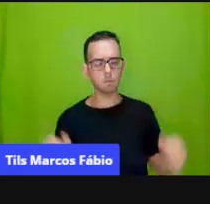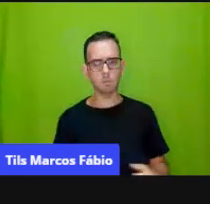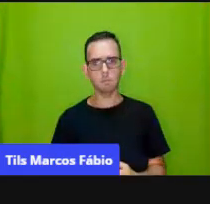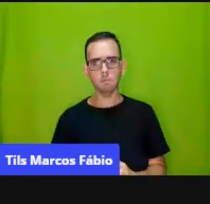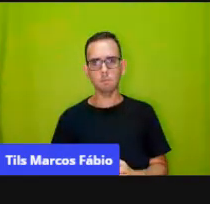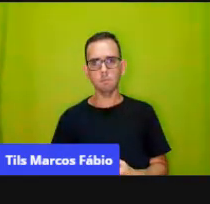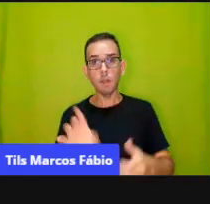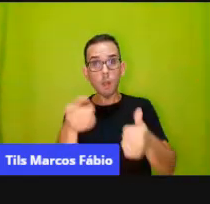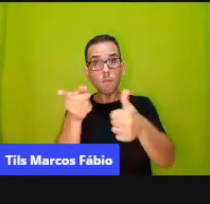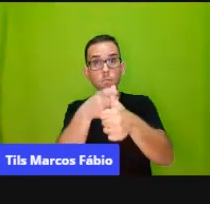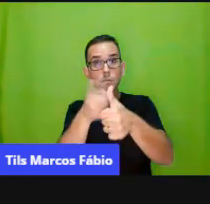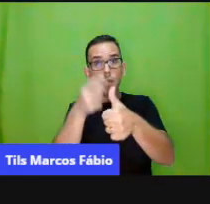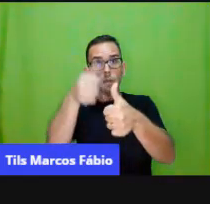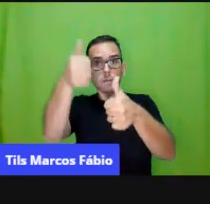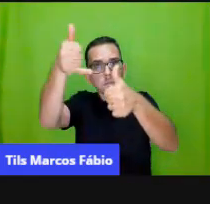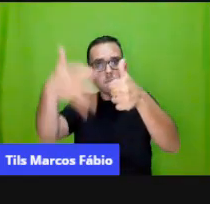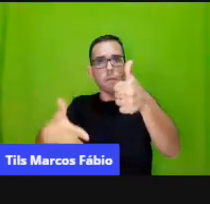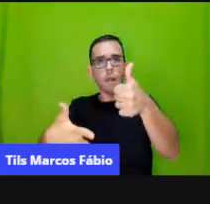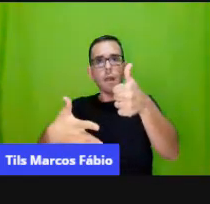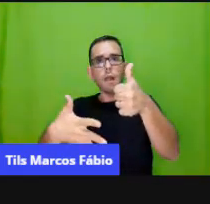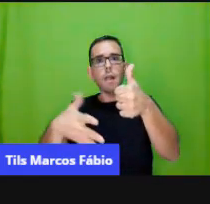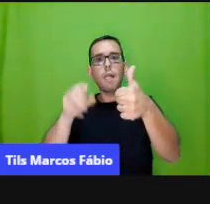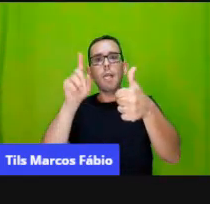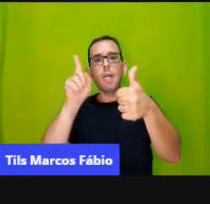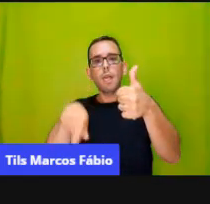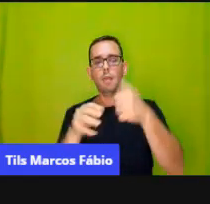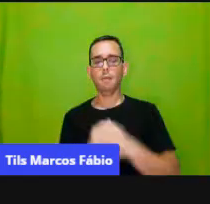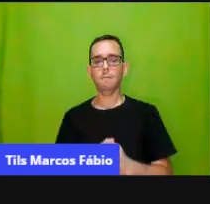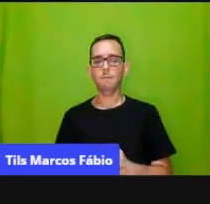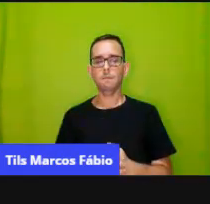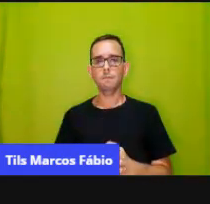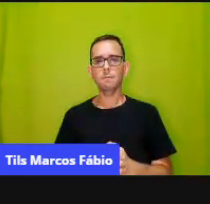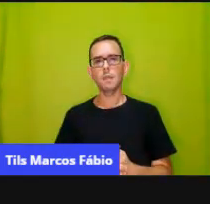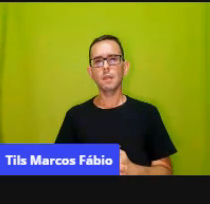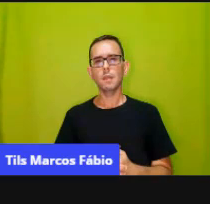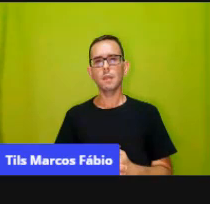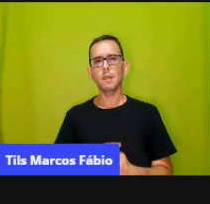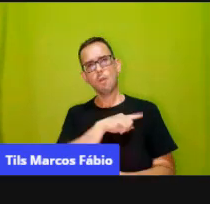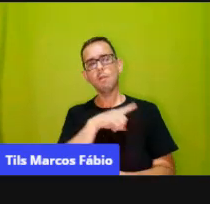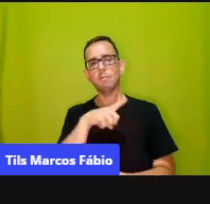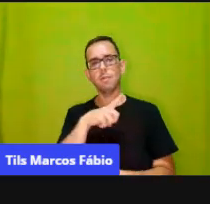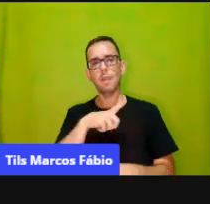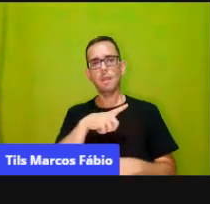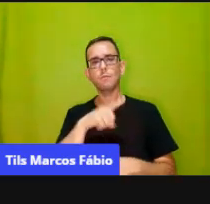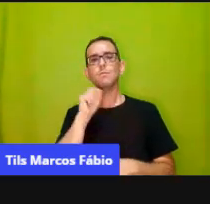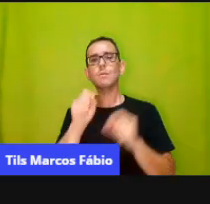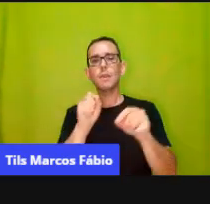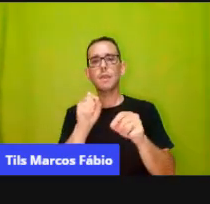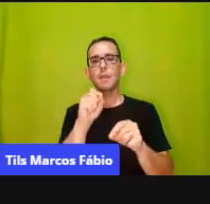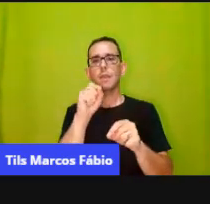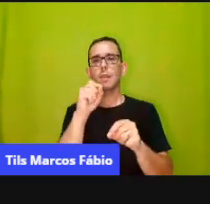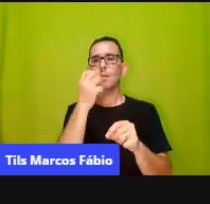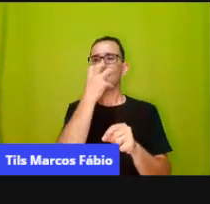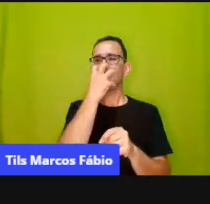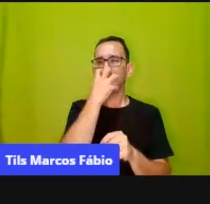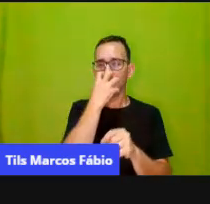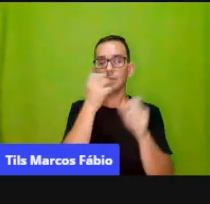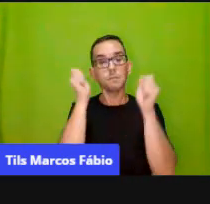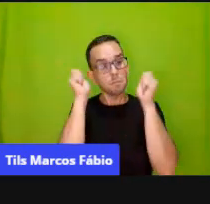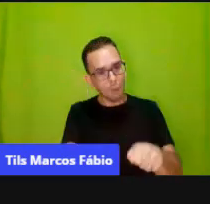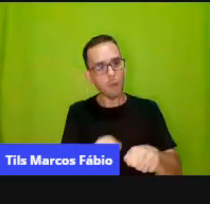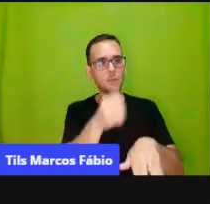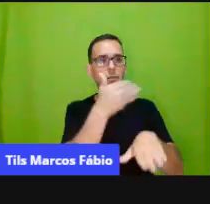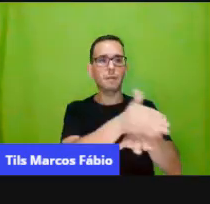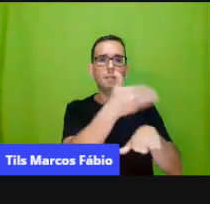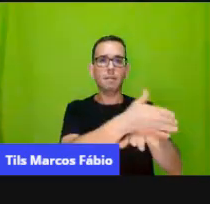coisa que eu gostaria de falar para vocês é o seguinte: a gente tem muito claro que os cães podem ser treinados, mas